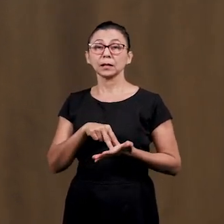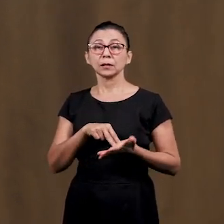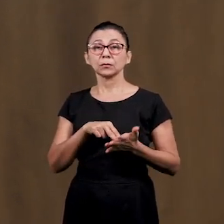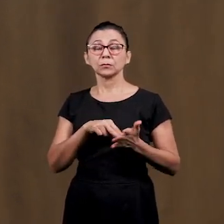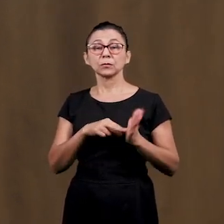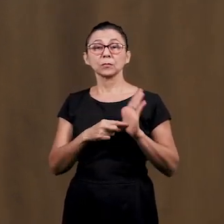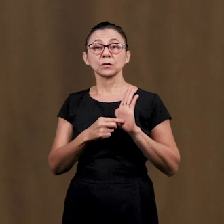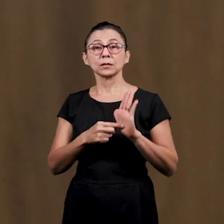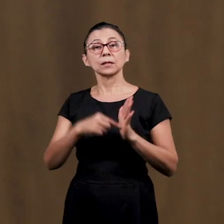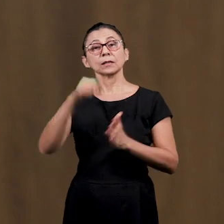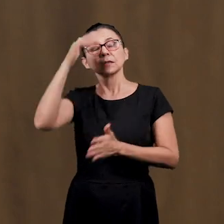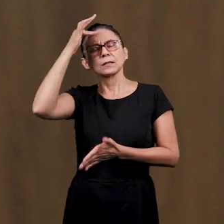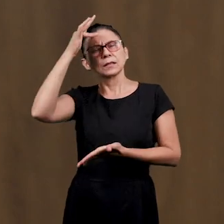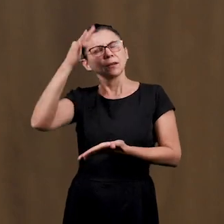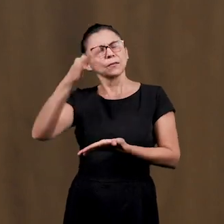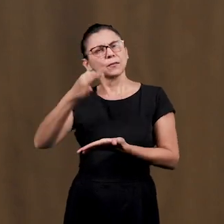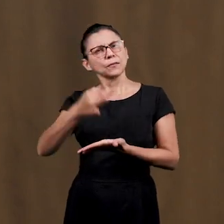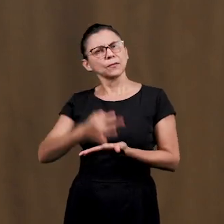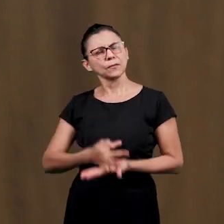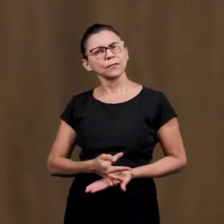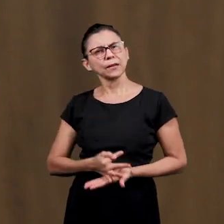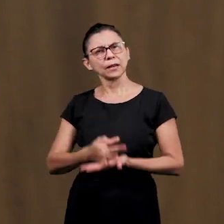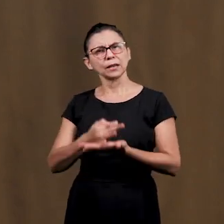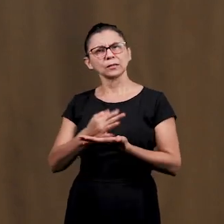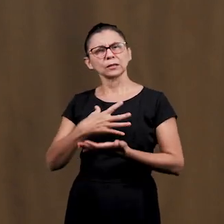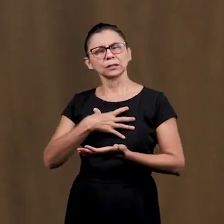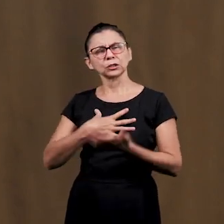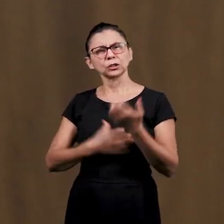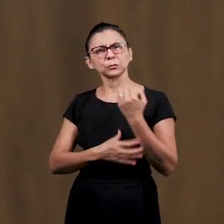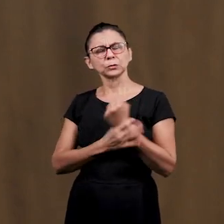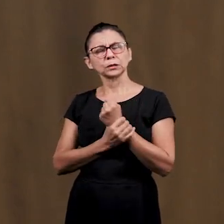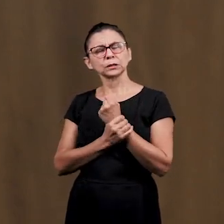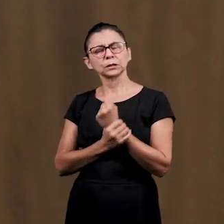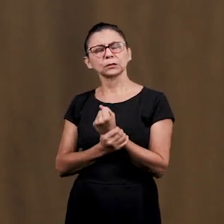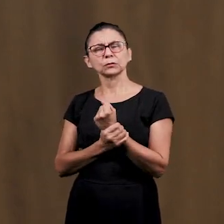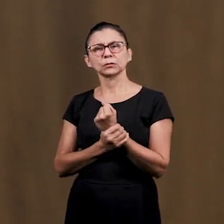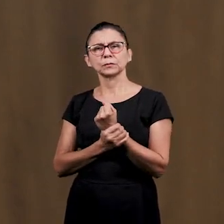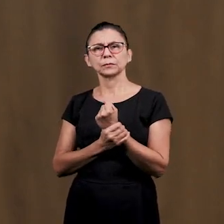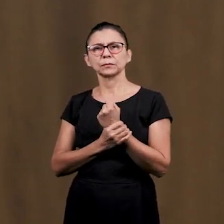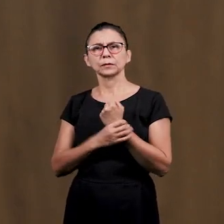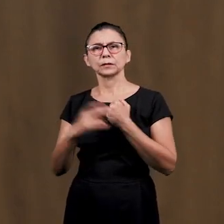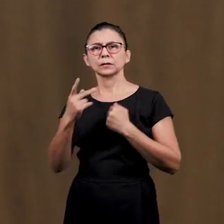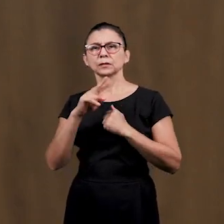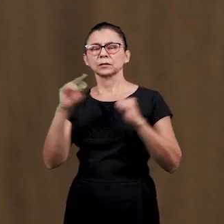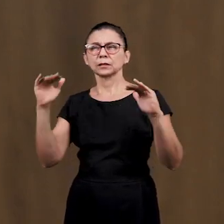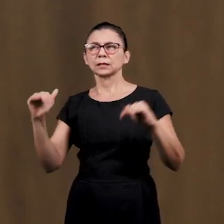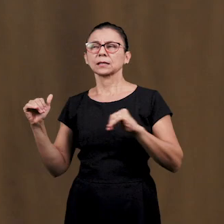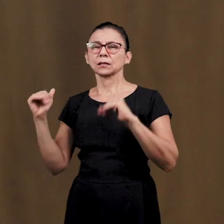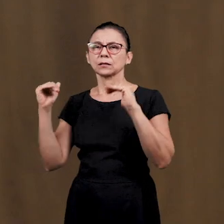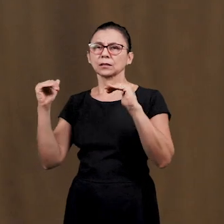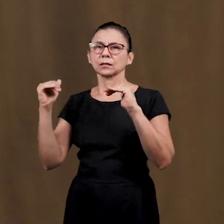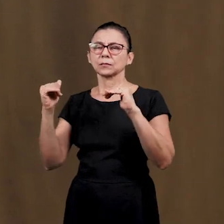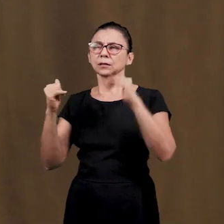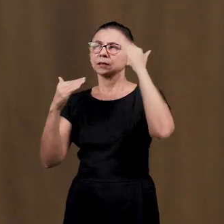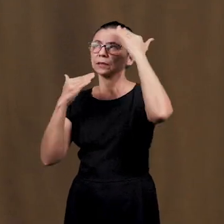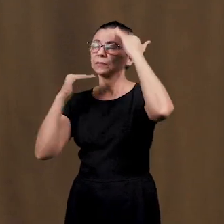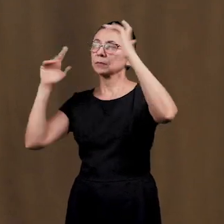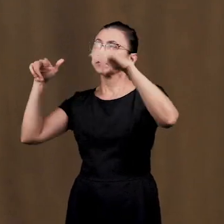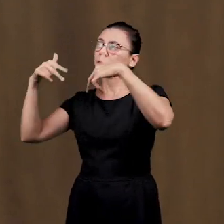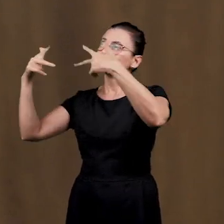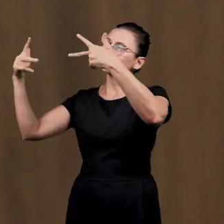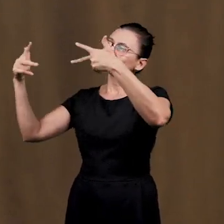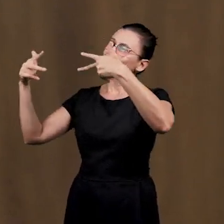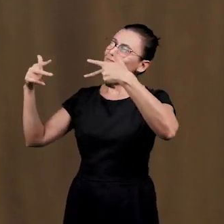fé, Senhor, que tem nos mantido inabaláveis. Louvado seja o Teu nome por este